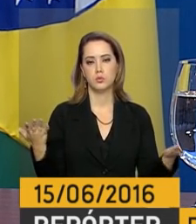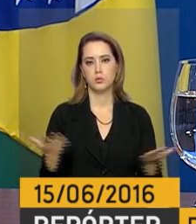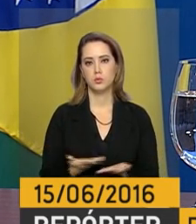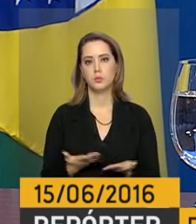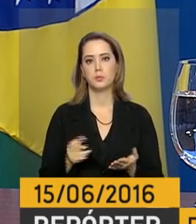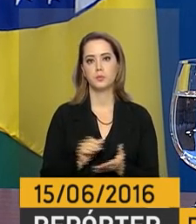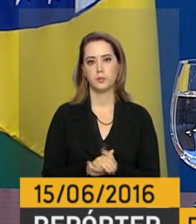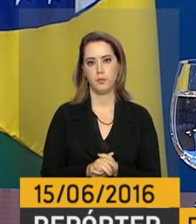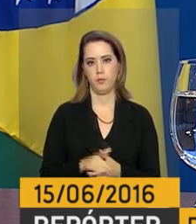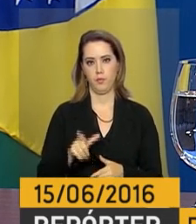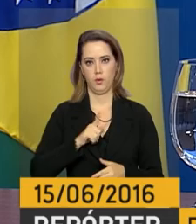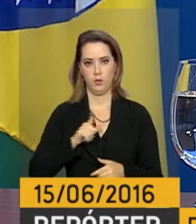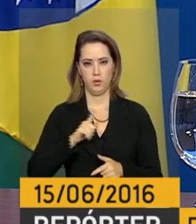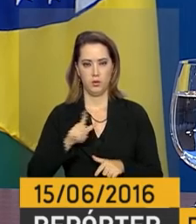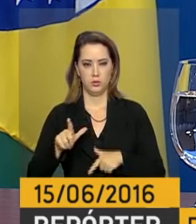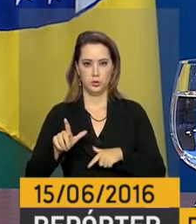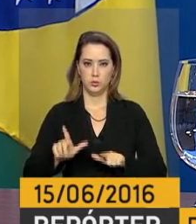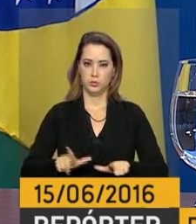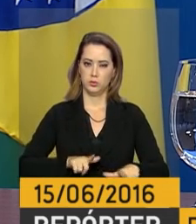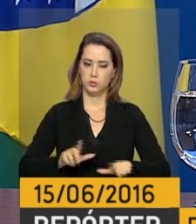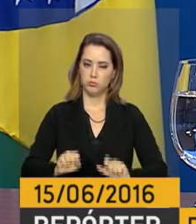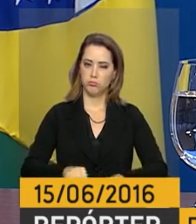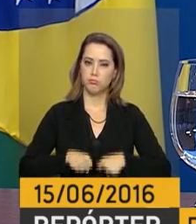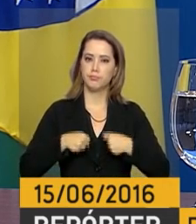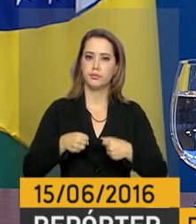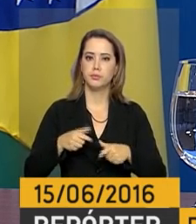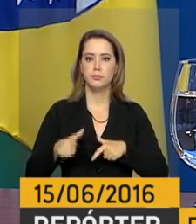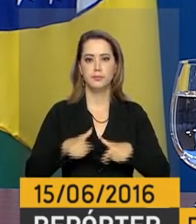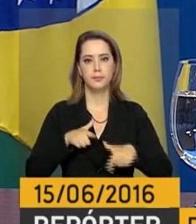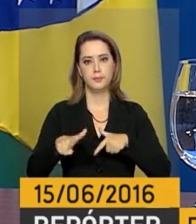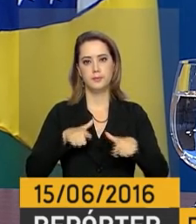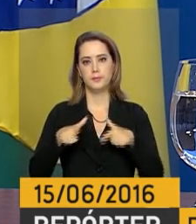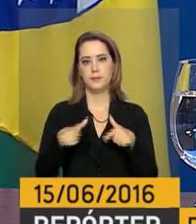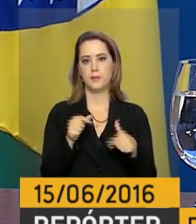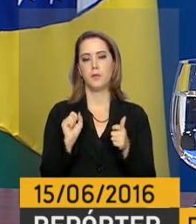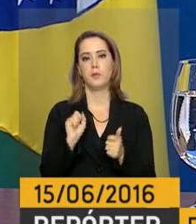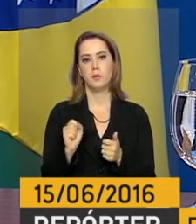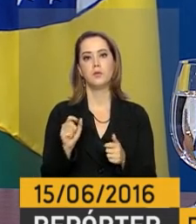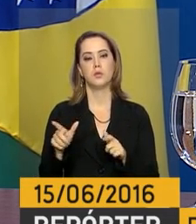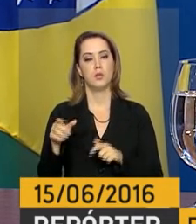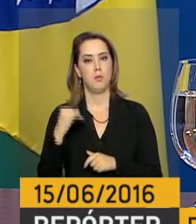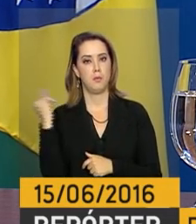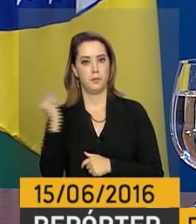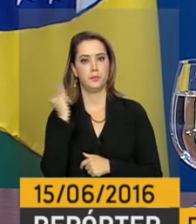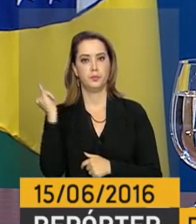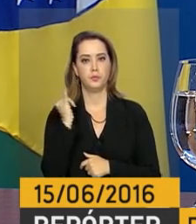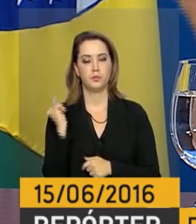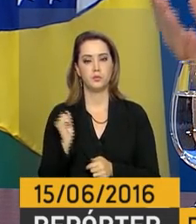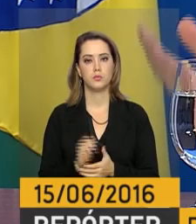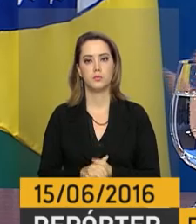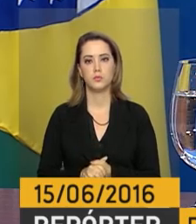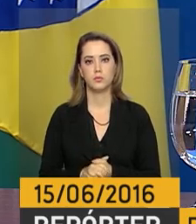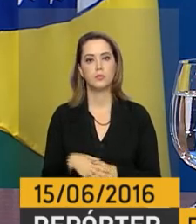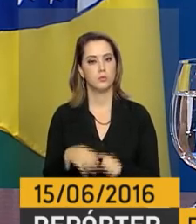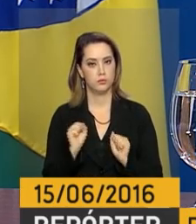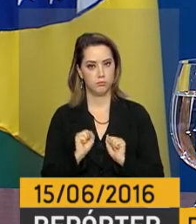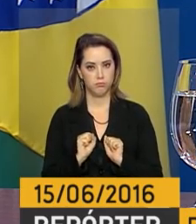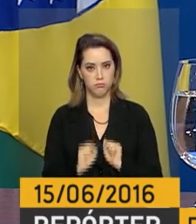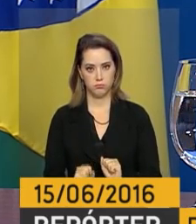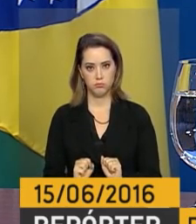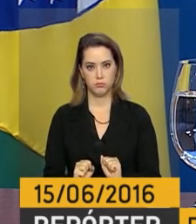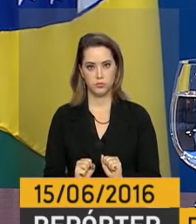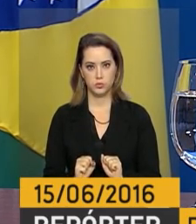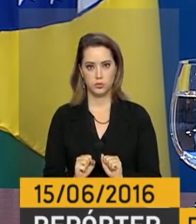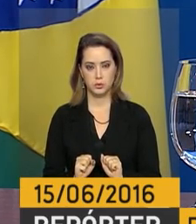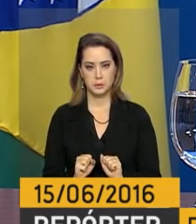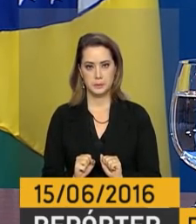ah, uma força tarefa importante, ah, trabalhando na questão de uma possível